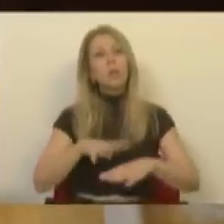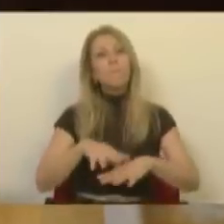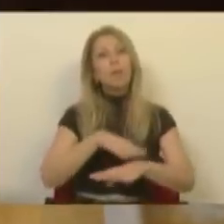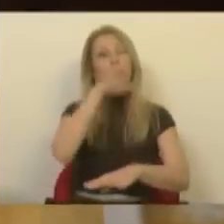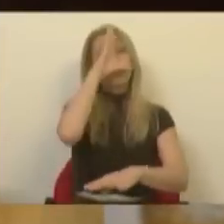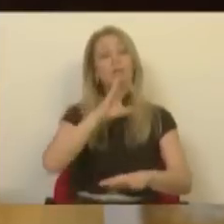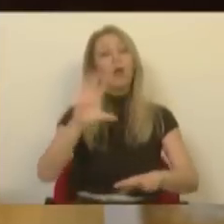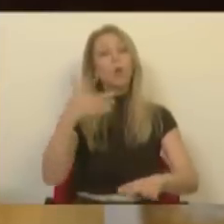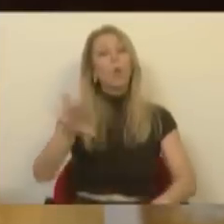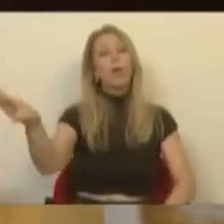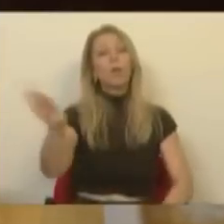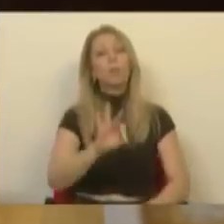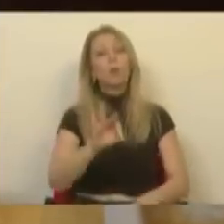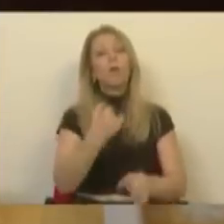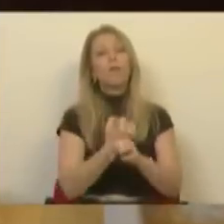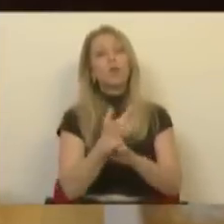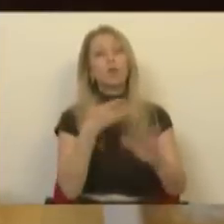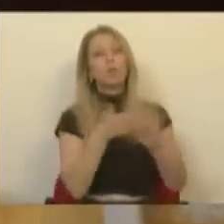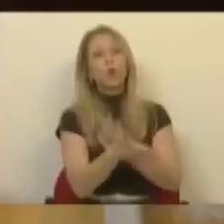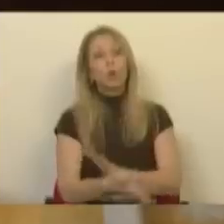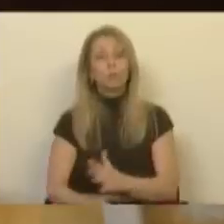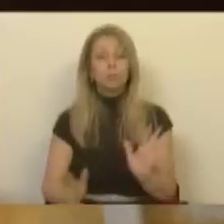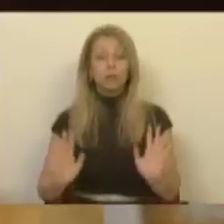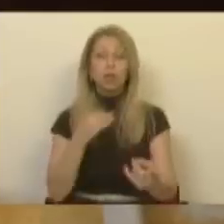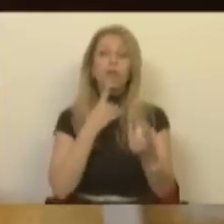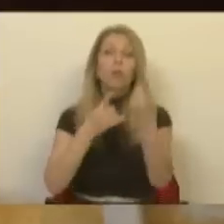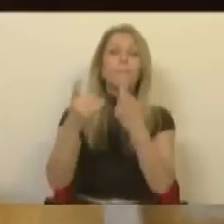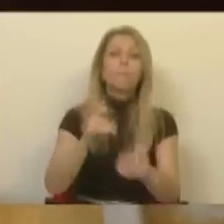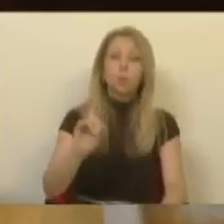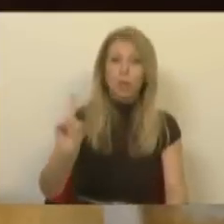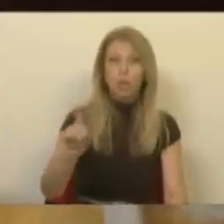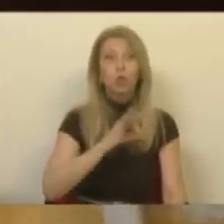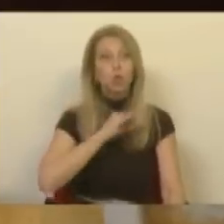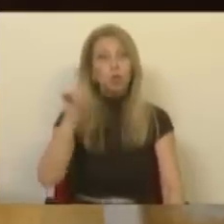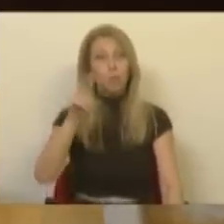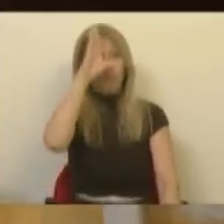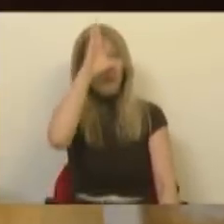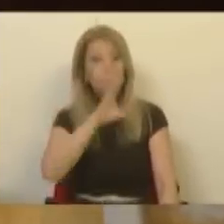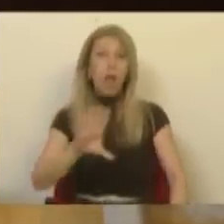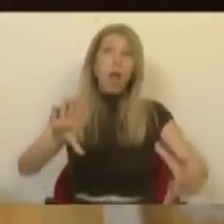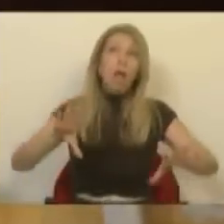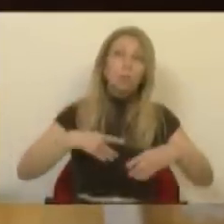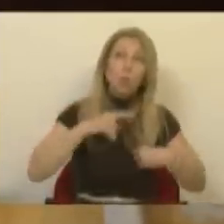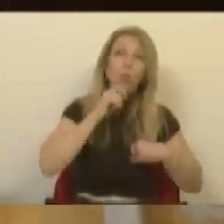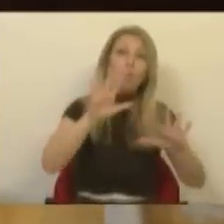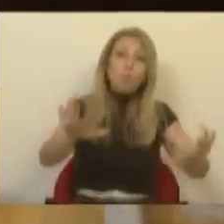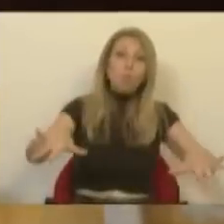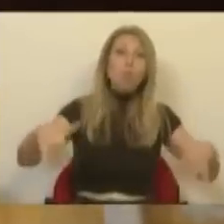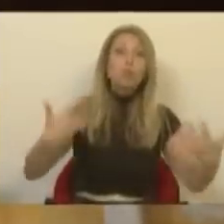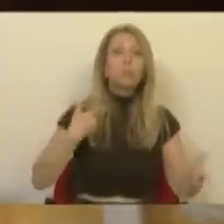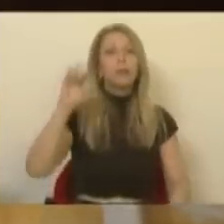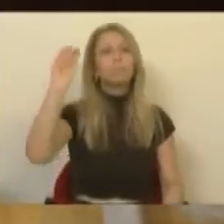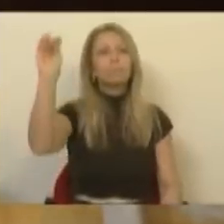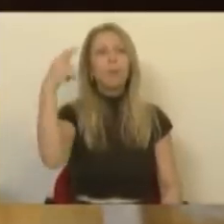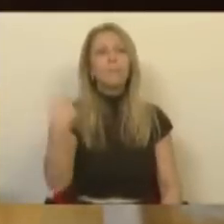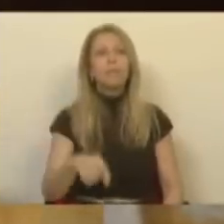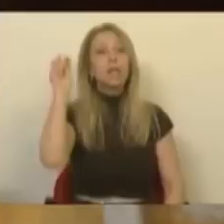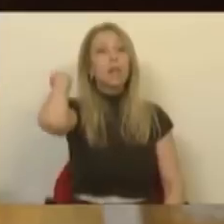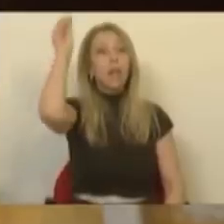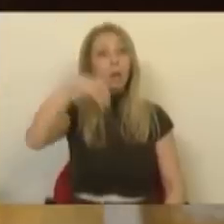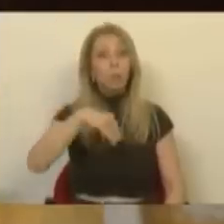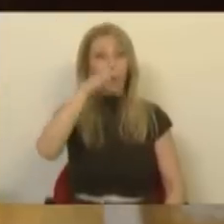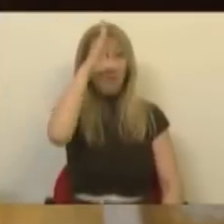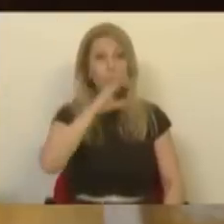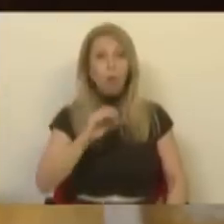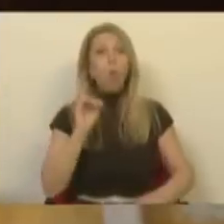são nomeados para os carros depois já questionado sobre isso e sobre o primeiro ministro eu admitiu uma hipótese só uma possibilidade que terá comunicado ao presidente da república que não sabemos Qual é